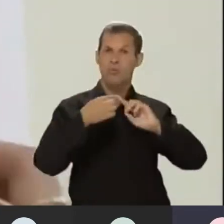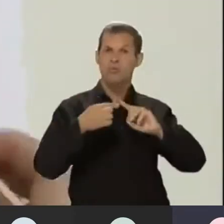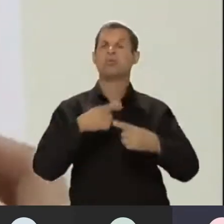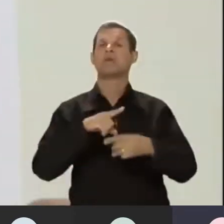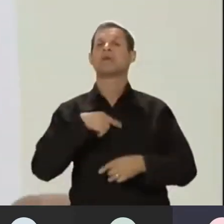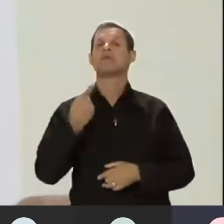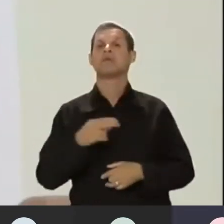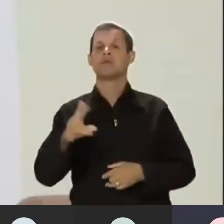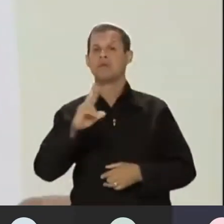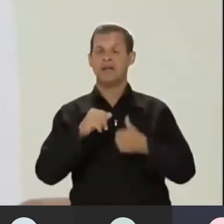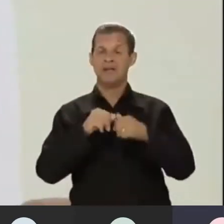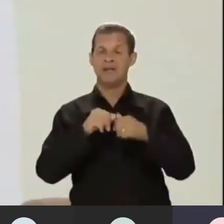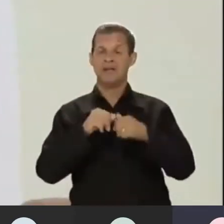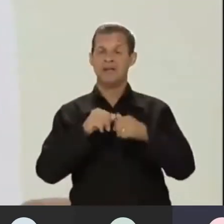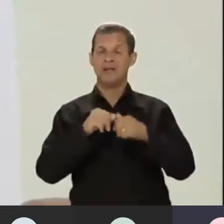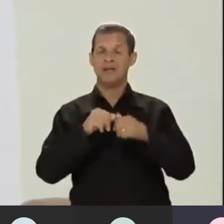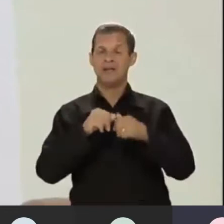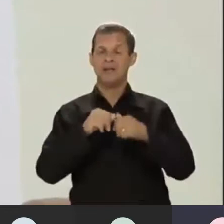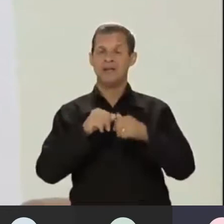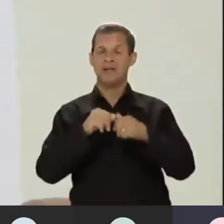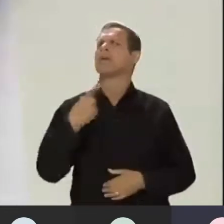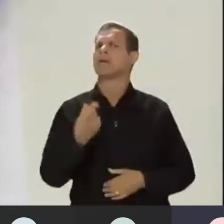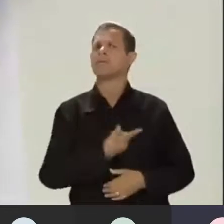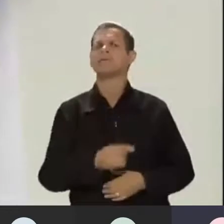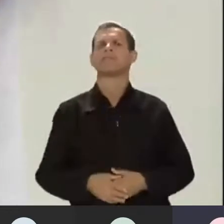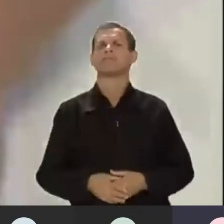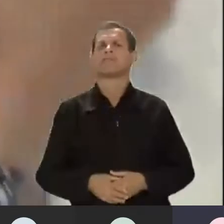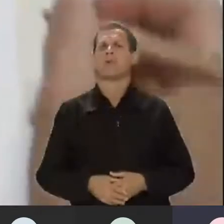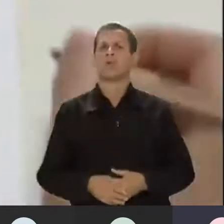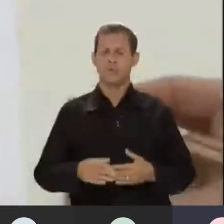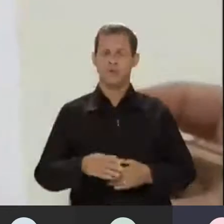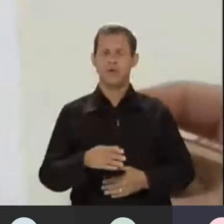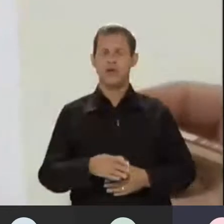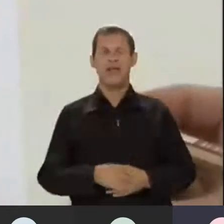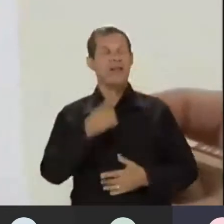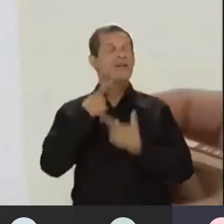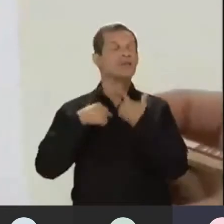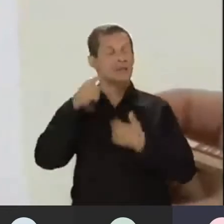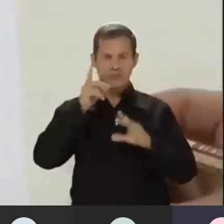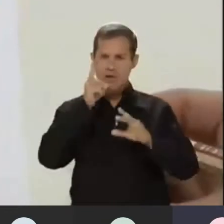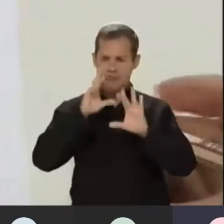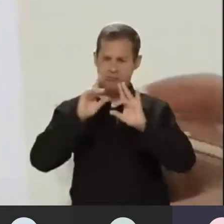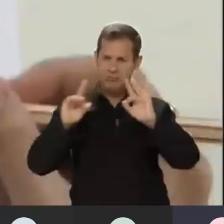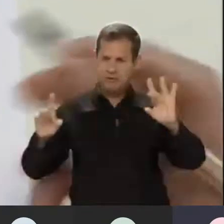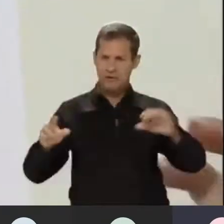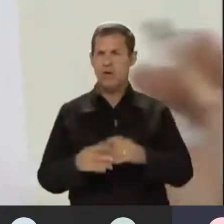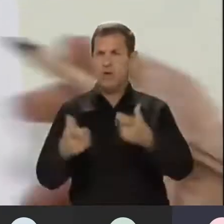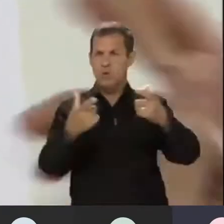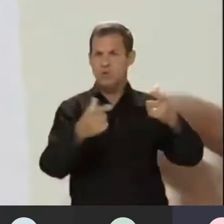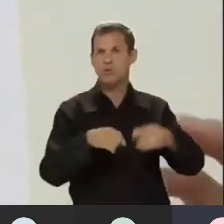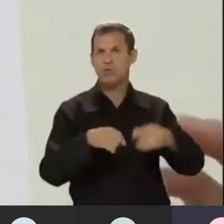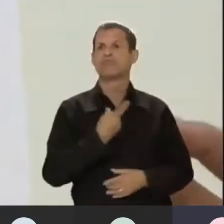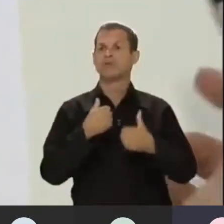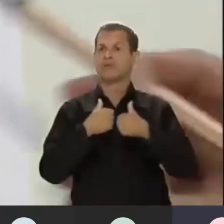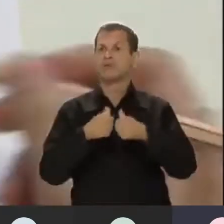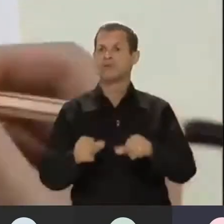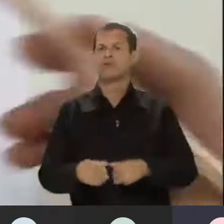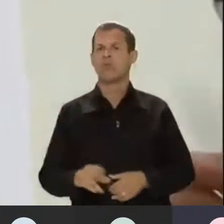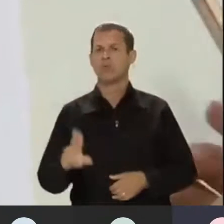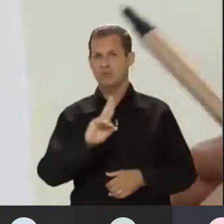necessidade e é por isso que a gente utiliza essa carta, tá? Então, a gente tem o desejo de obter essa umidade relativa do local onde